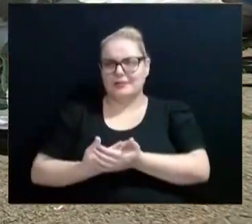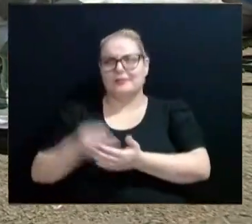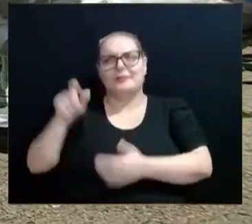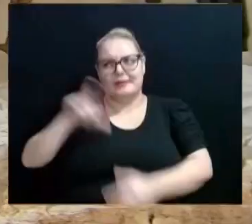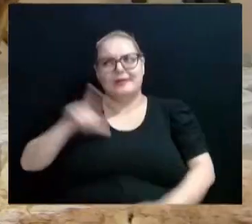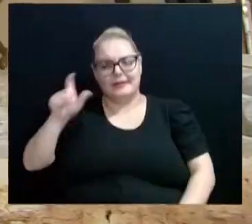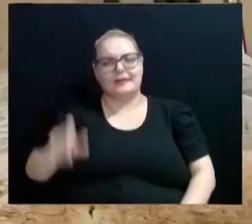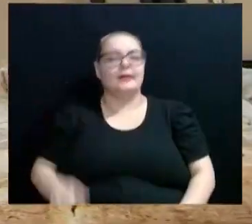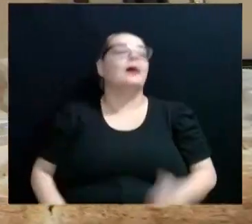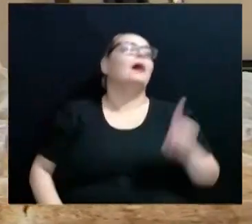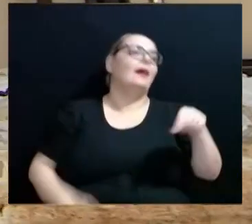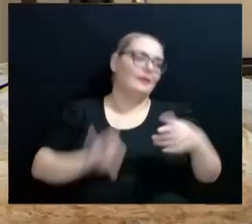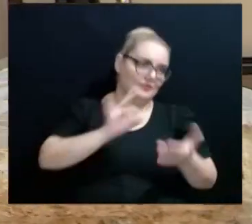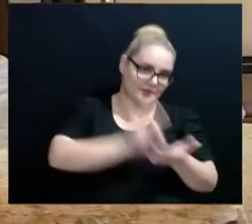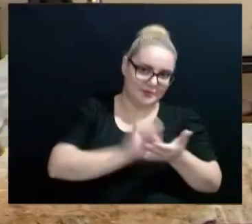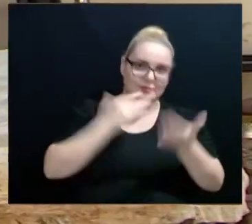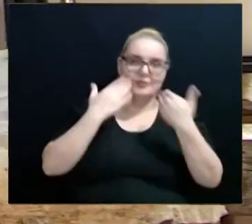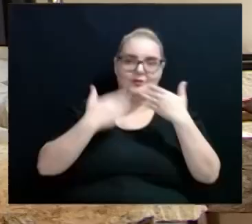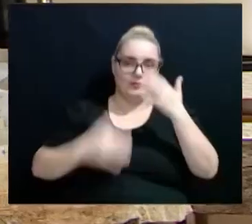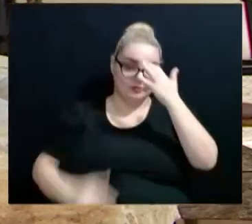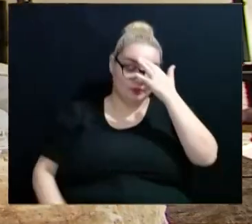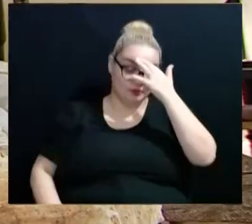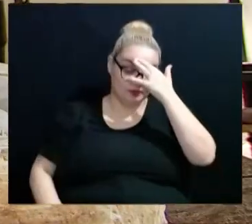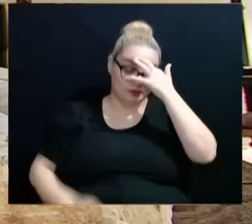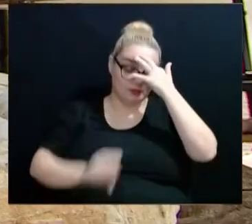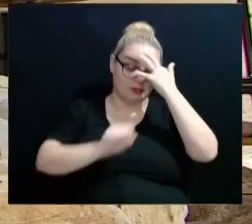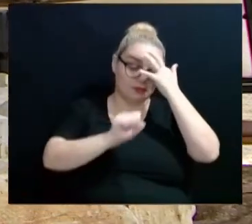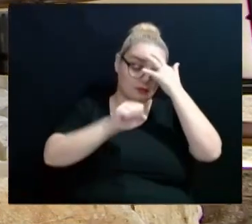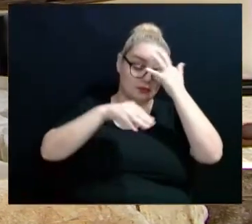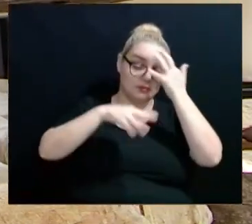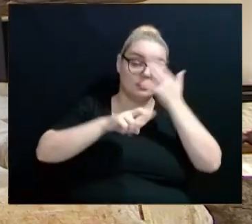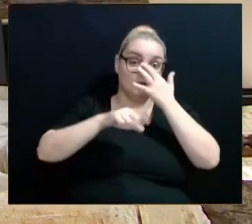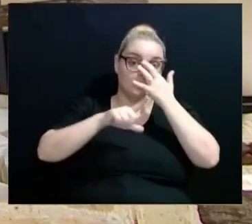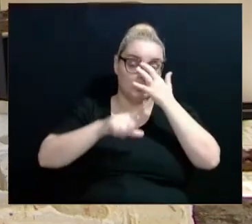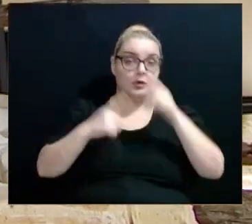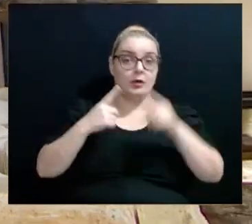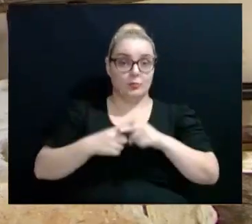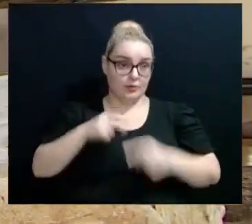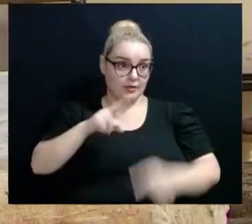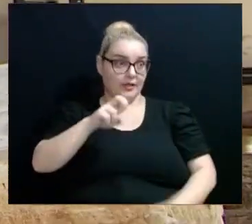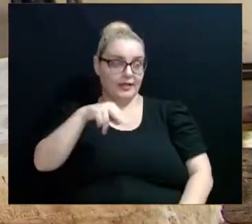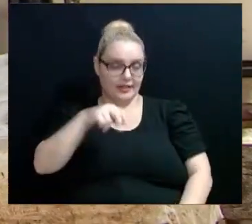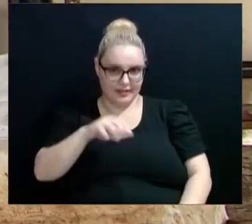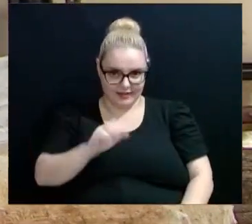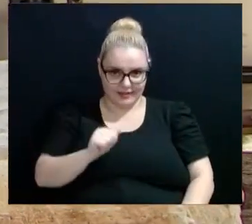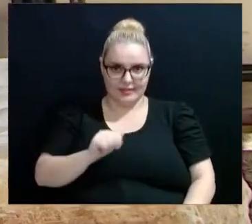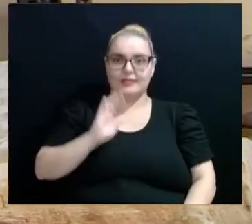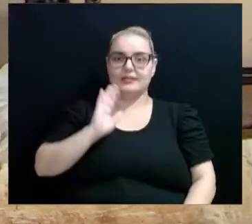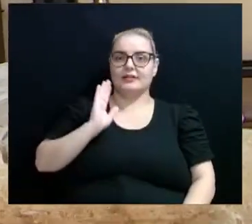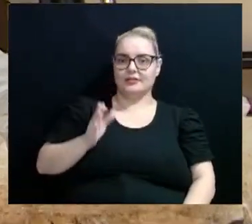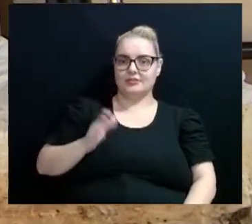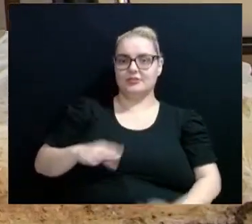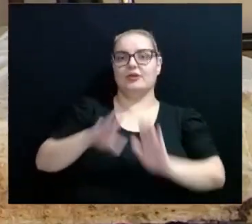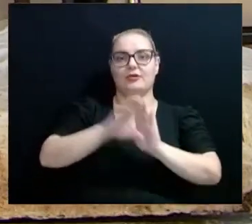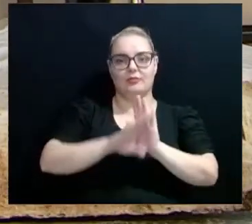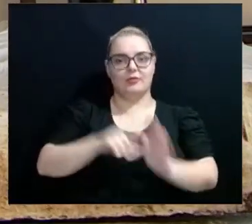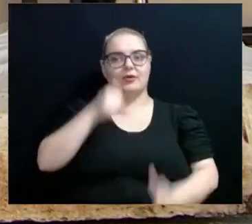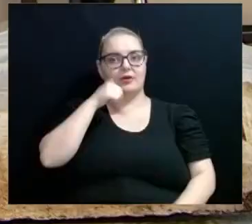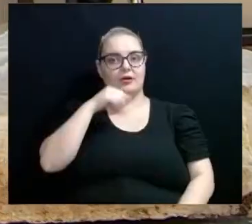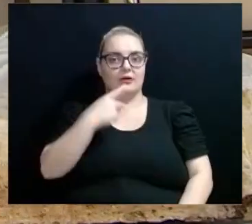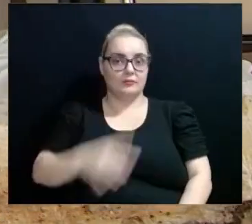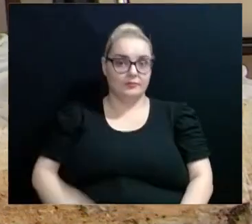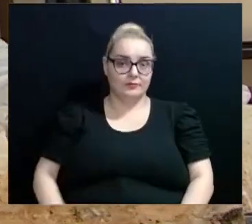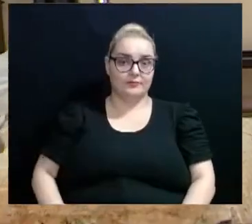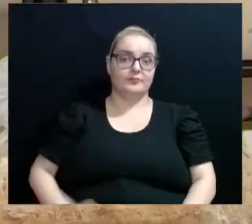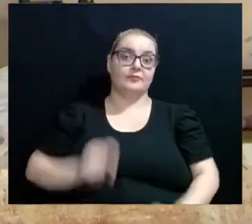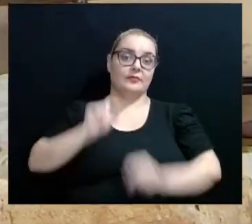Ela não acreditou que existia essa pessoa. Eu falei, eu Ah, quero é te verdade, conhecer. gente. Inclusive, olha aqui, nós estamos conversando com o Samuel justamente porque